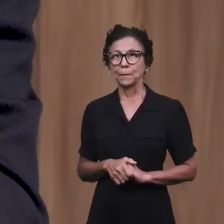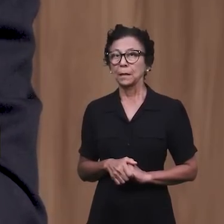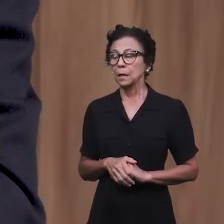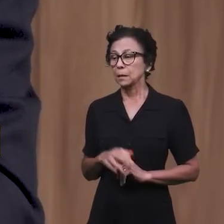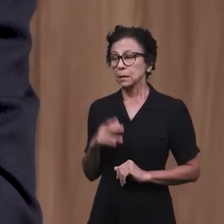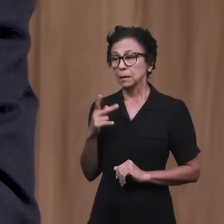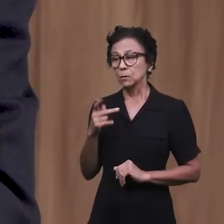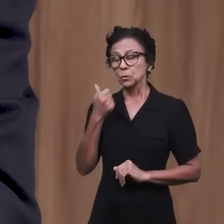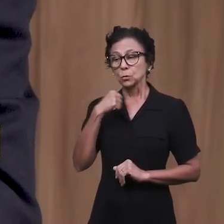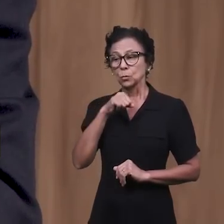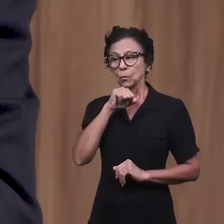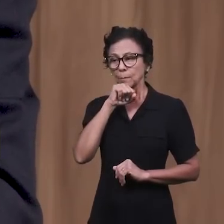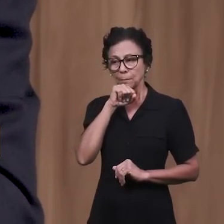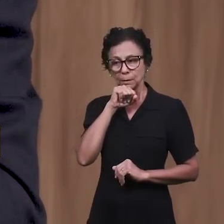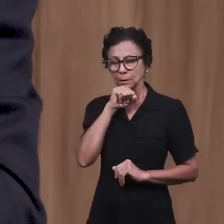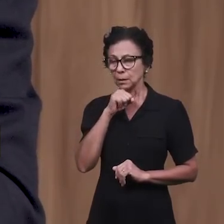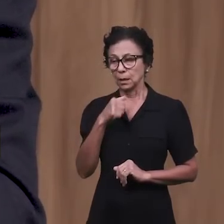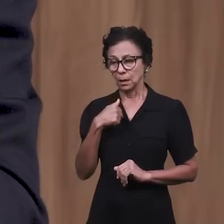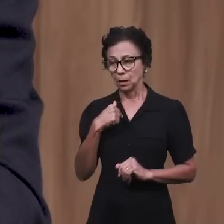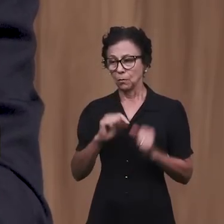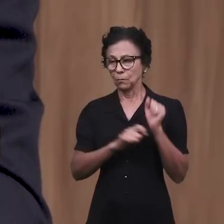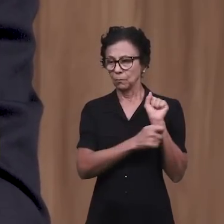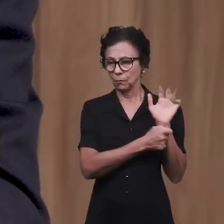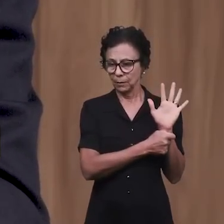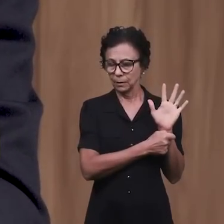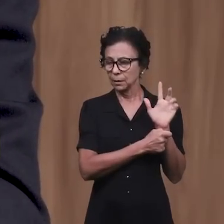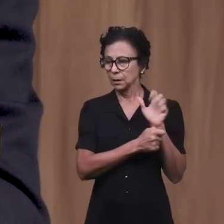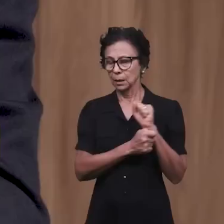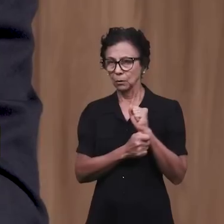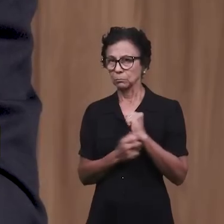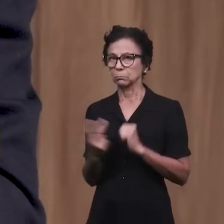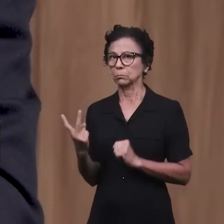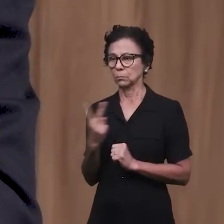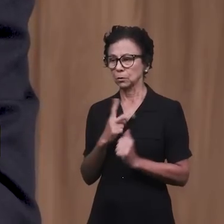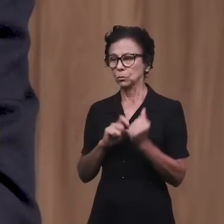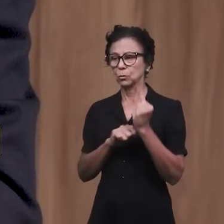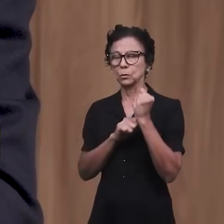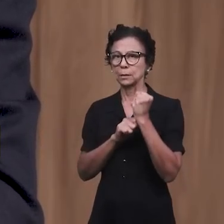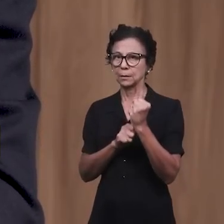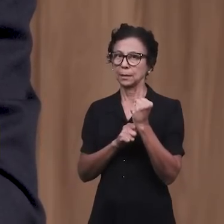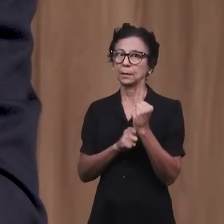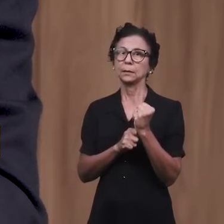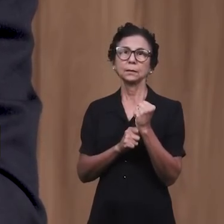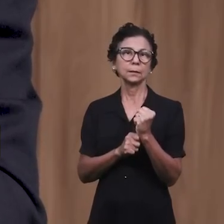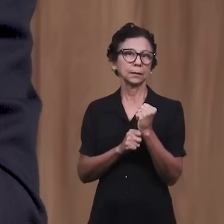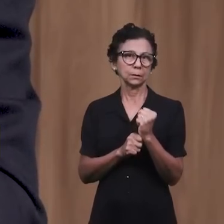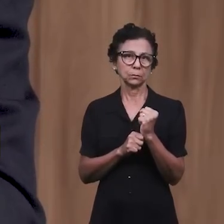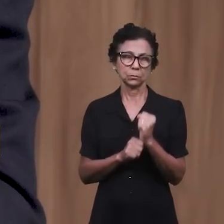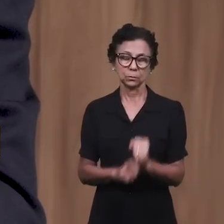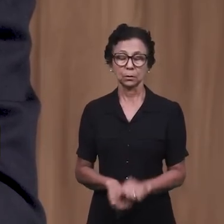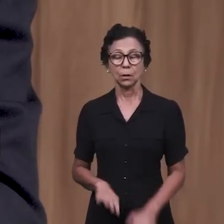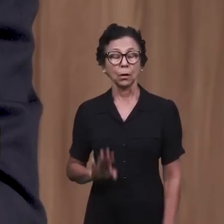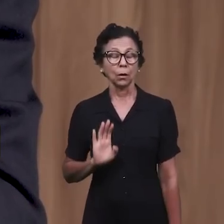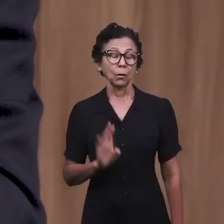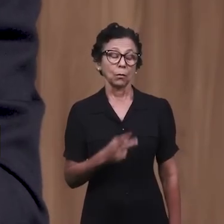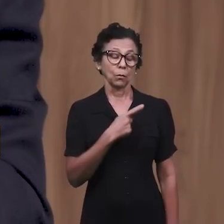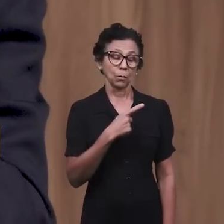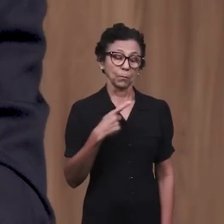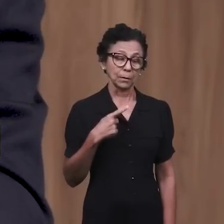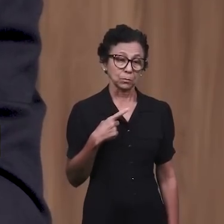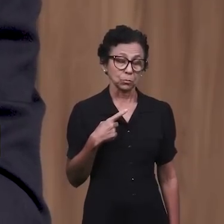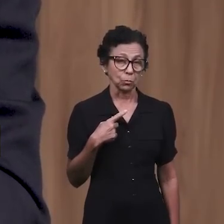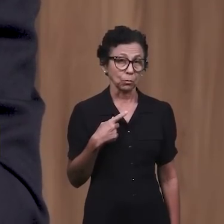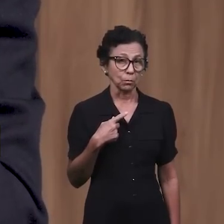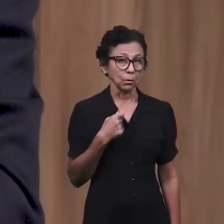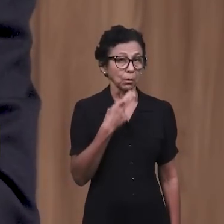que você falou com o pastor. Fica só entre nós aqui. Então o pastor não pode contar esse assunto para ninguém. É só